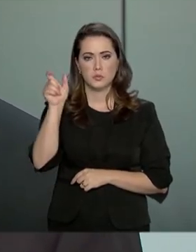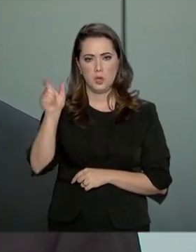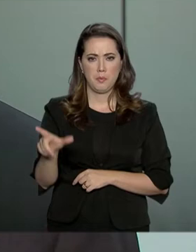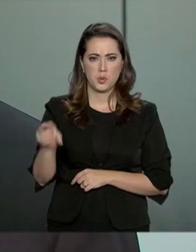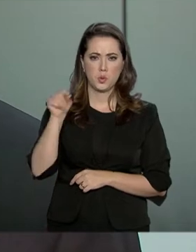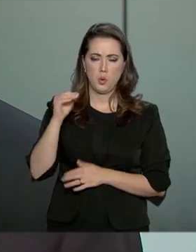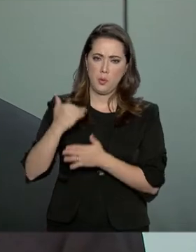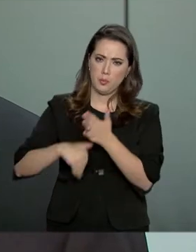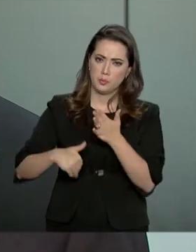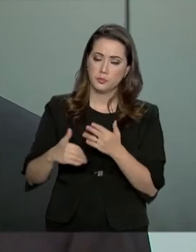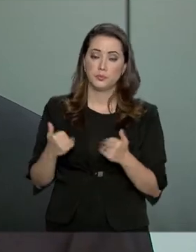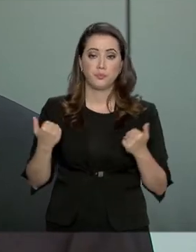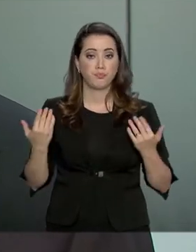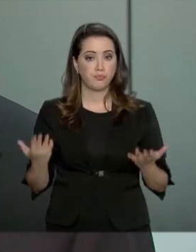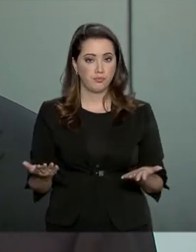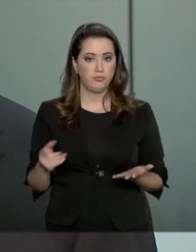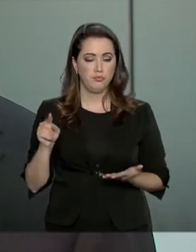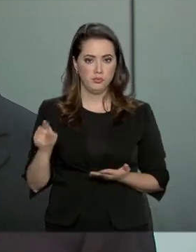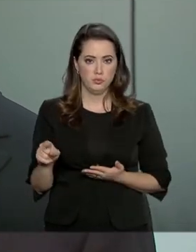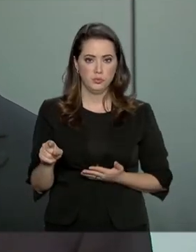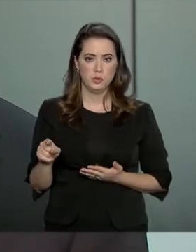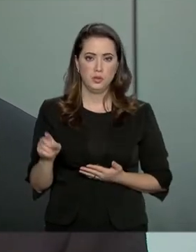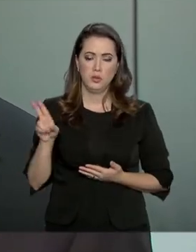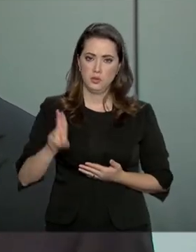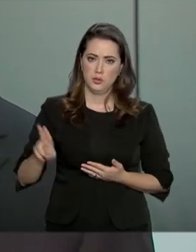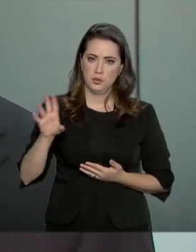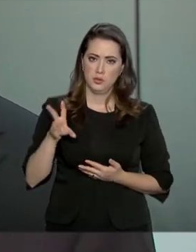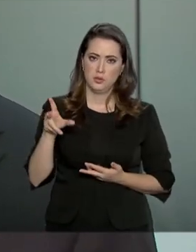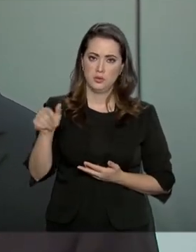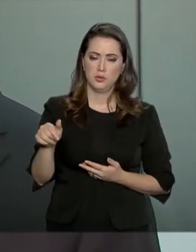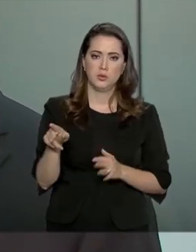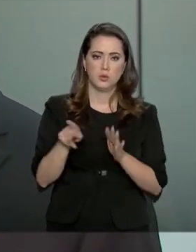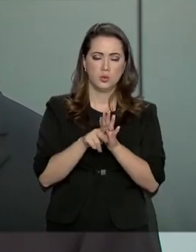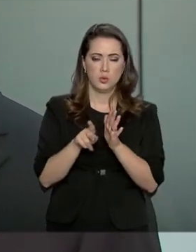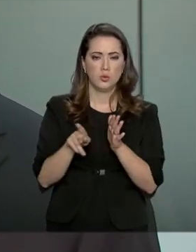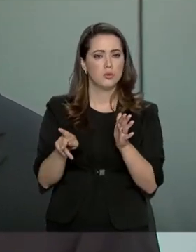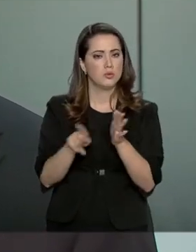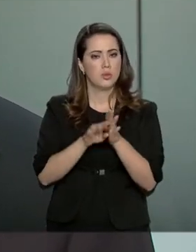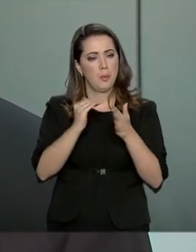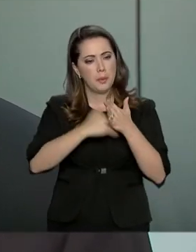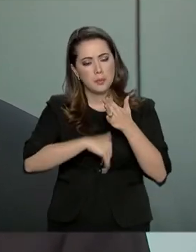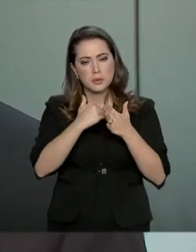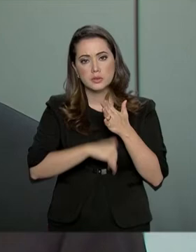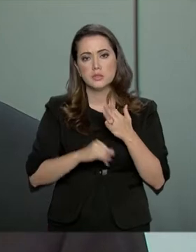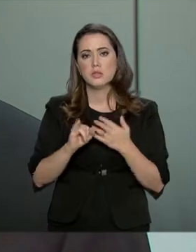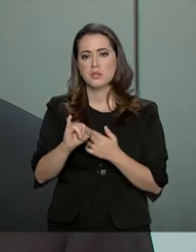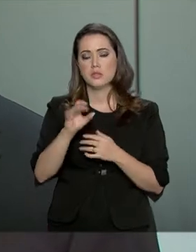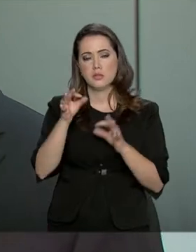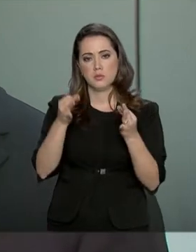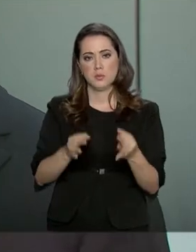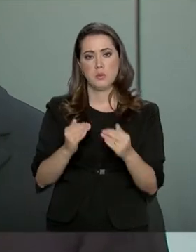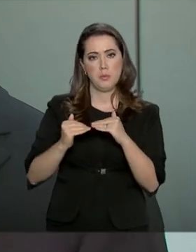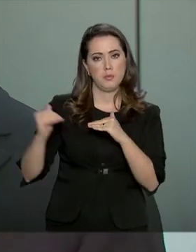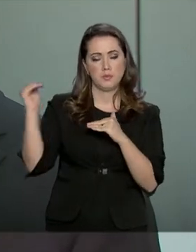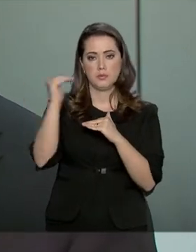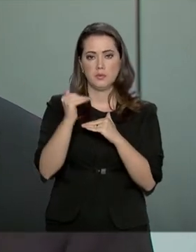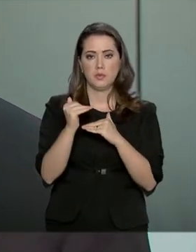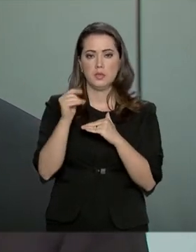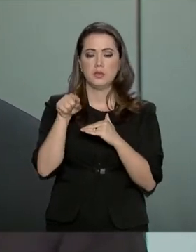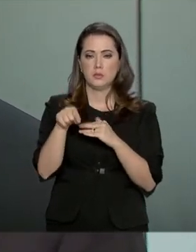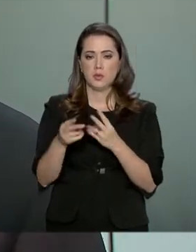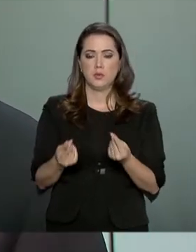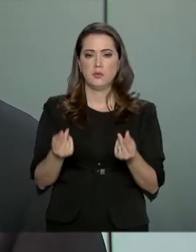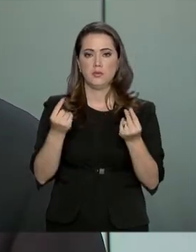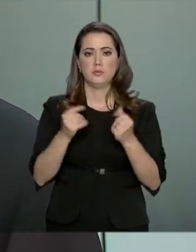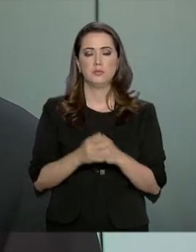deduções utilizando todas as suas deduções que ele tem direito se elas forem maiores do que este